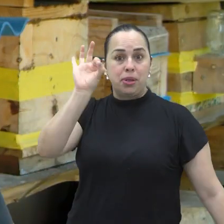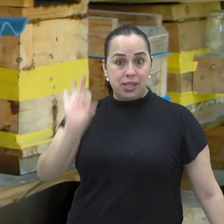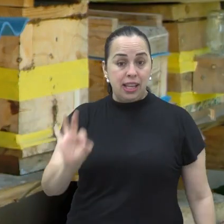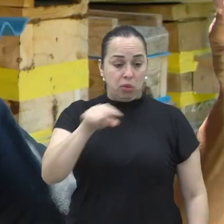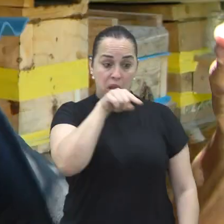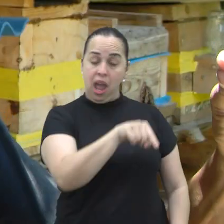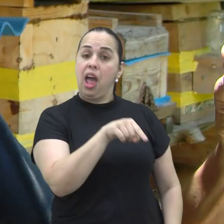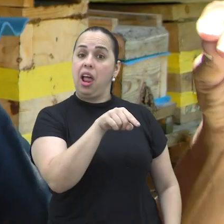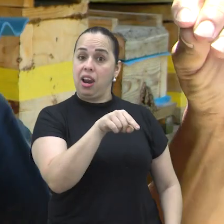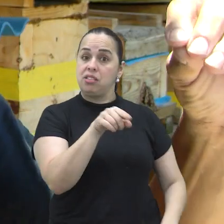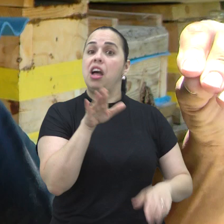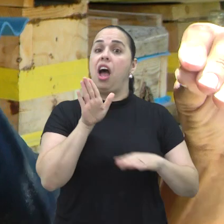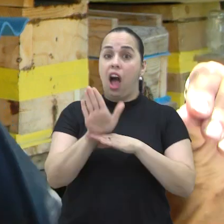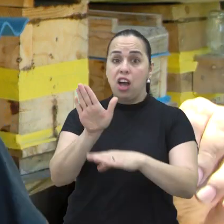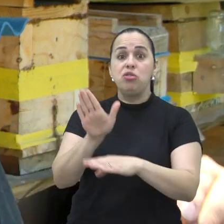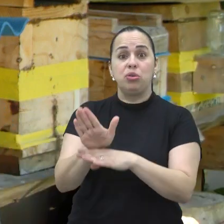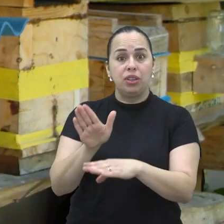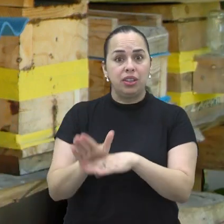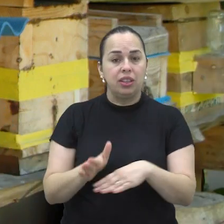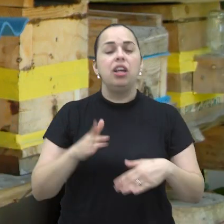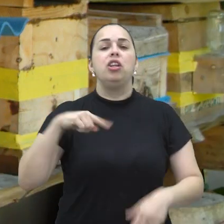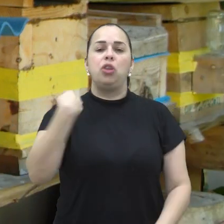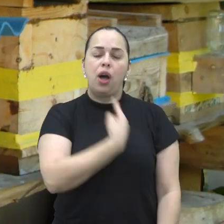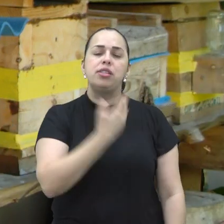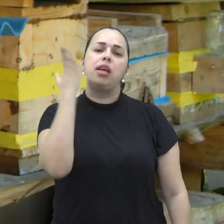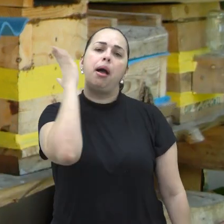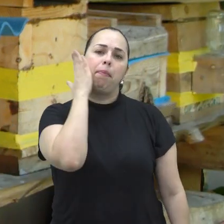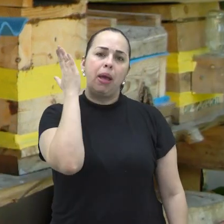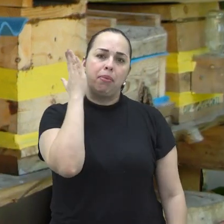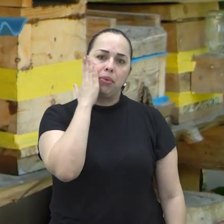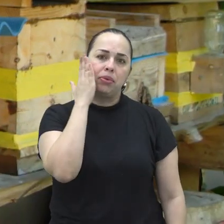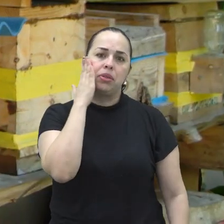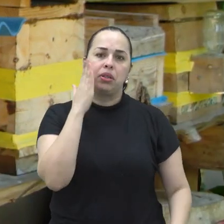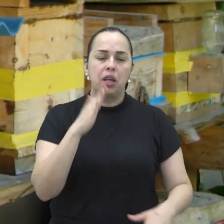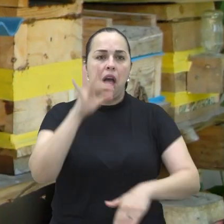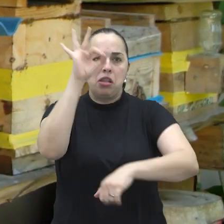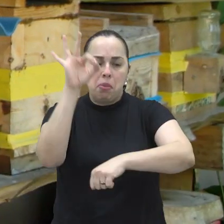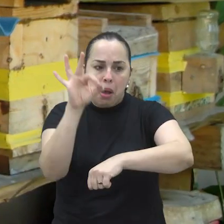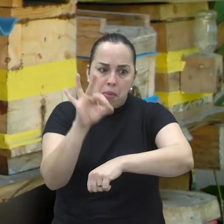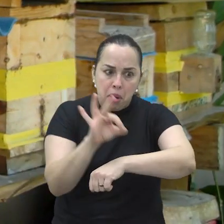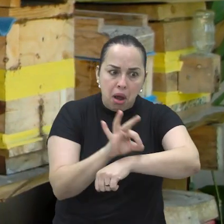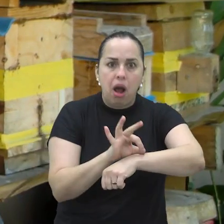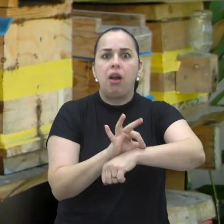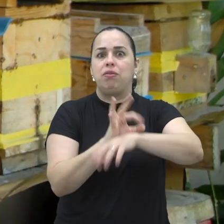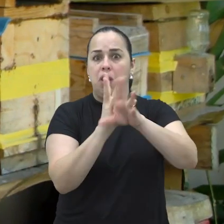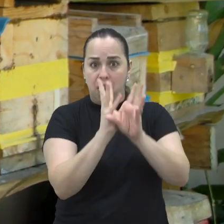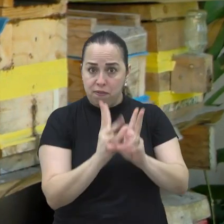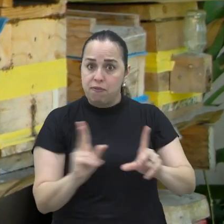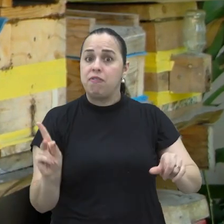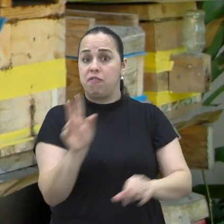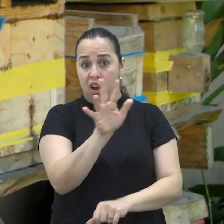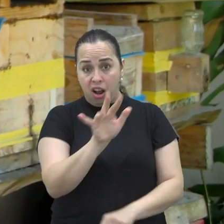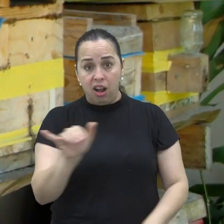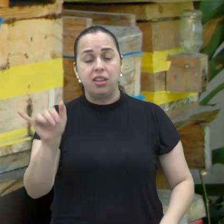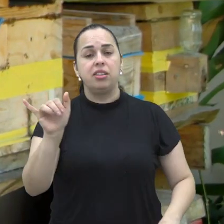das abelhas. As abelhas nativas, a gente sabe que ela já está em um processo de extinção bem rápido,